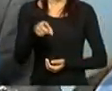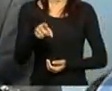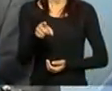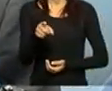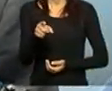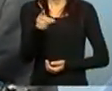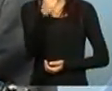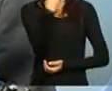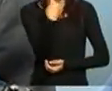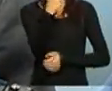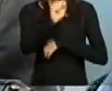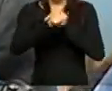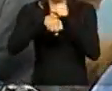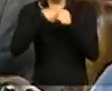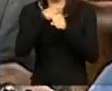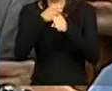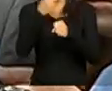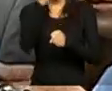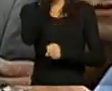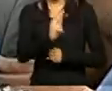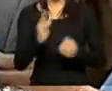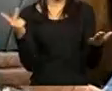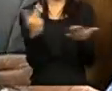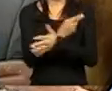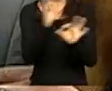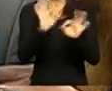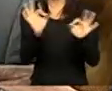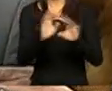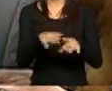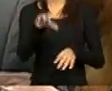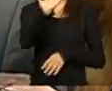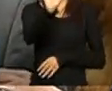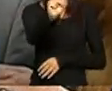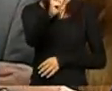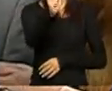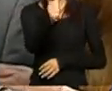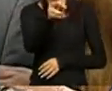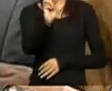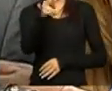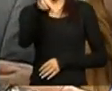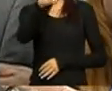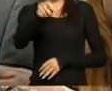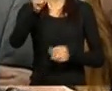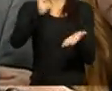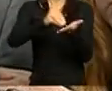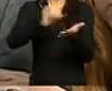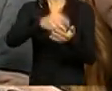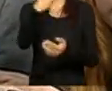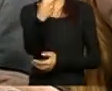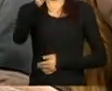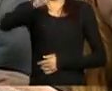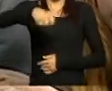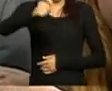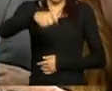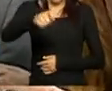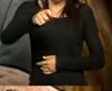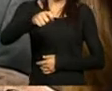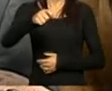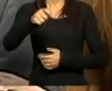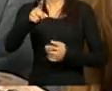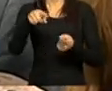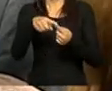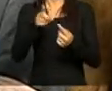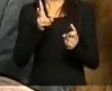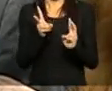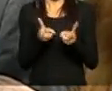é um ano no Brasil não deixa essa meta